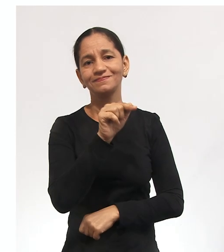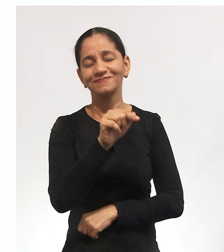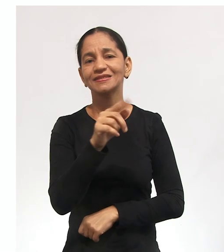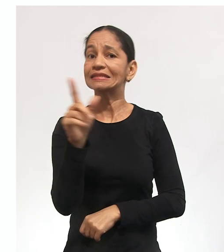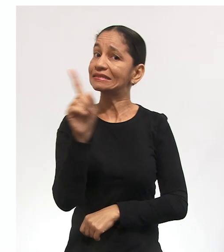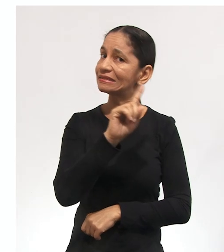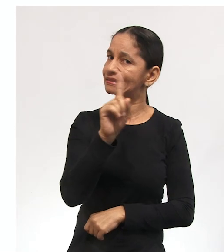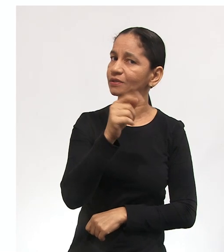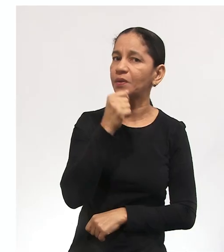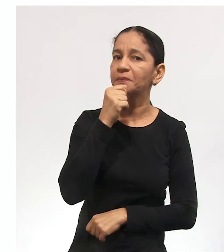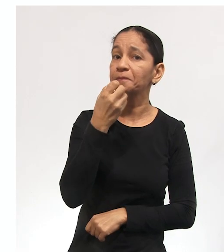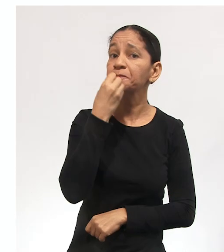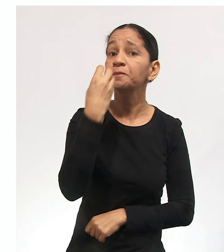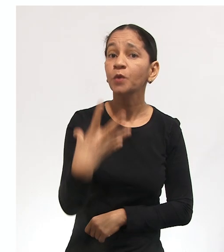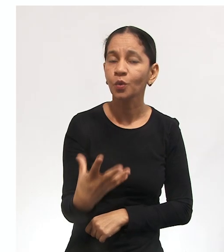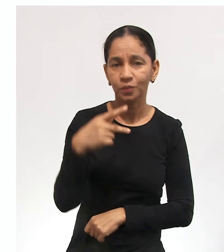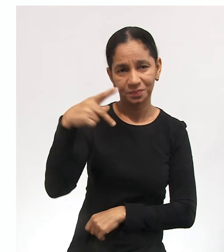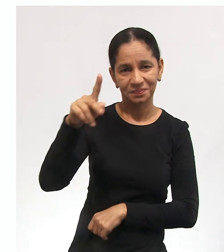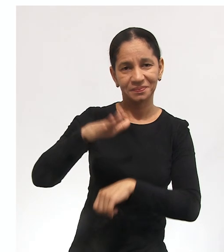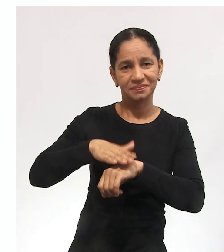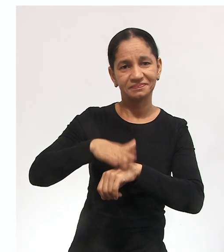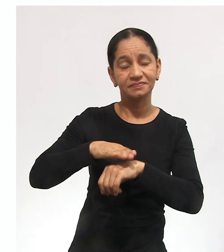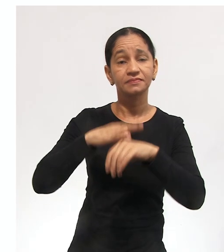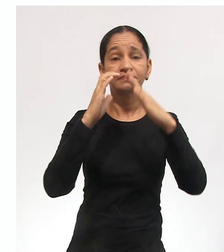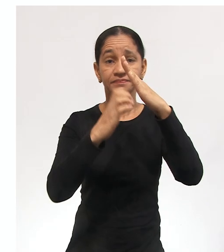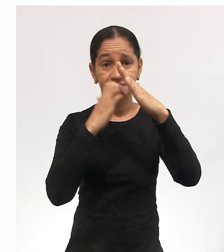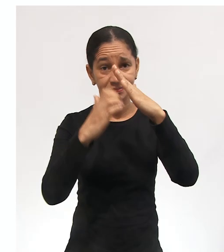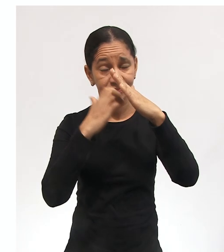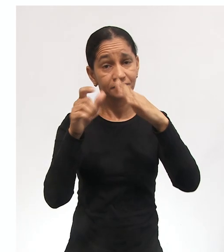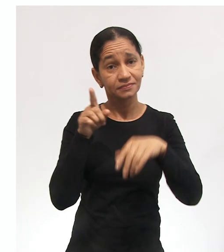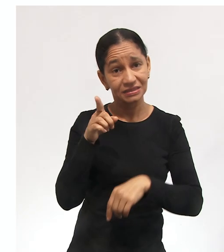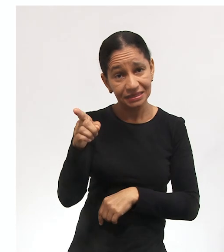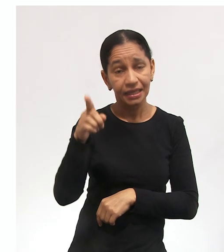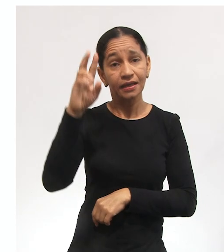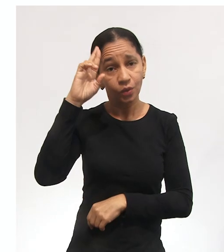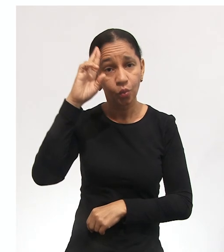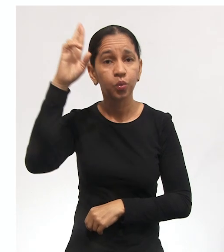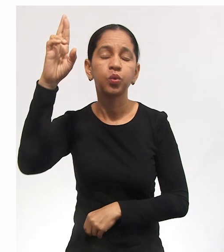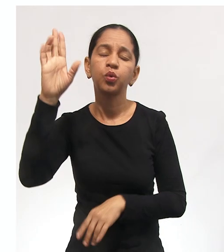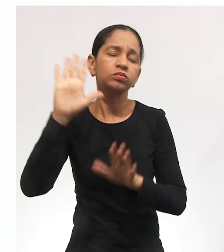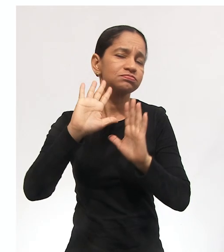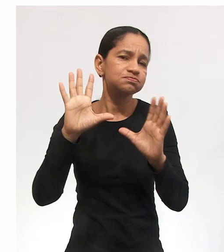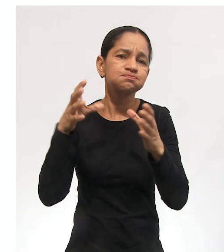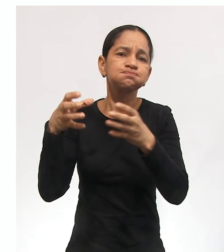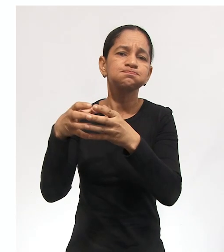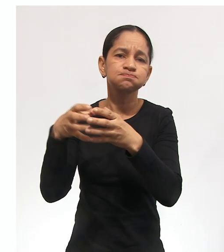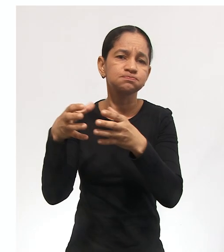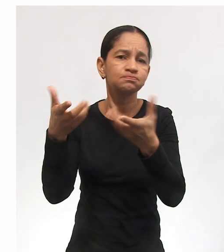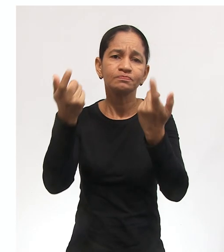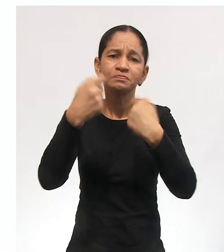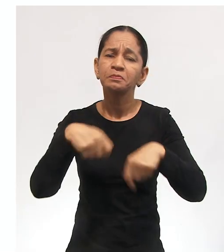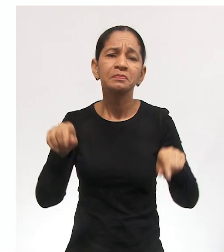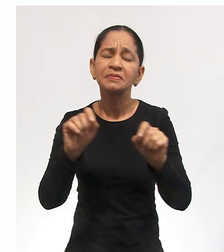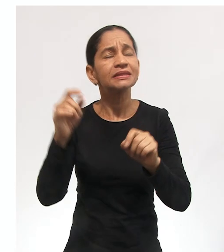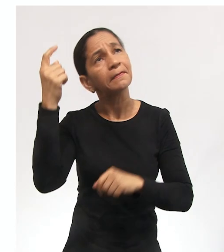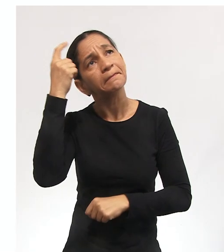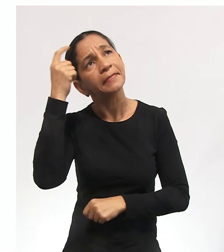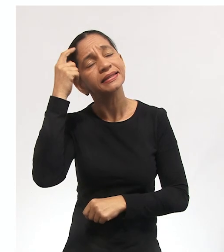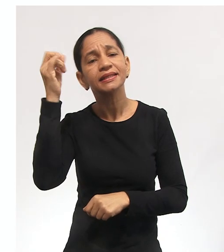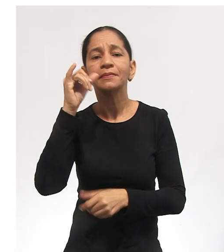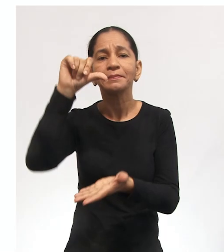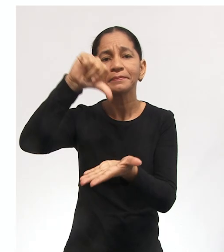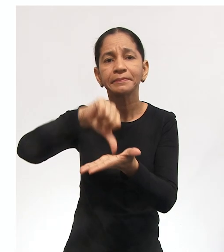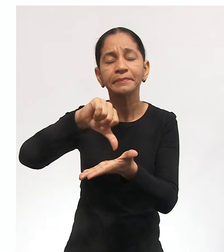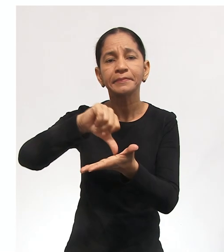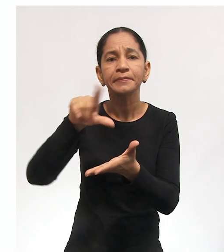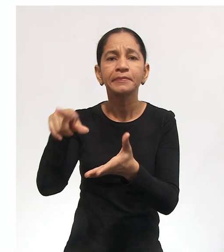não do empregador. Então, a CLT prefere usar o termo empresa, apesar de não ser necessária a